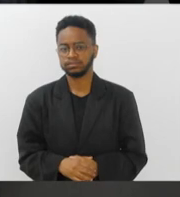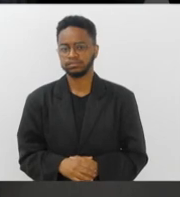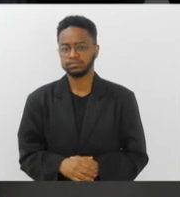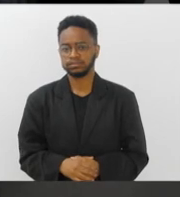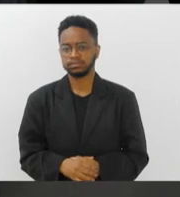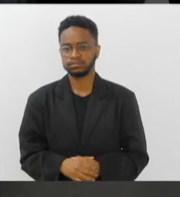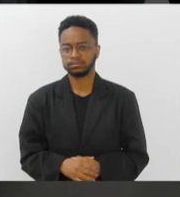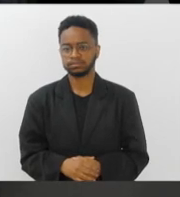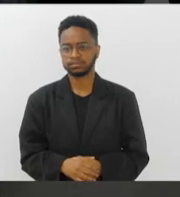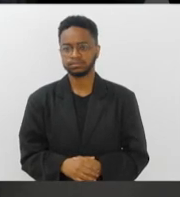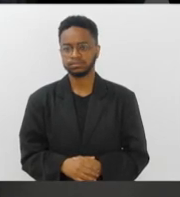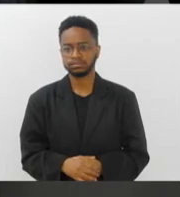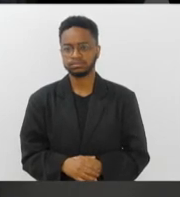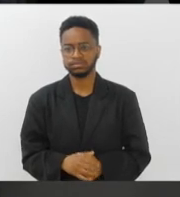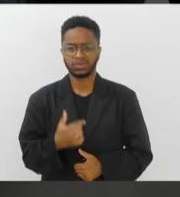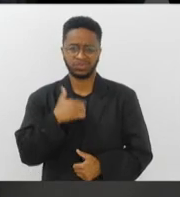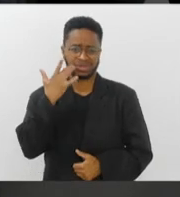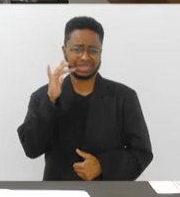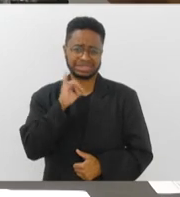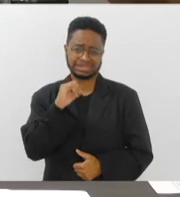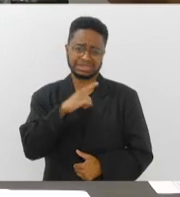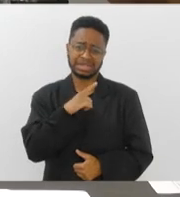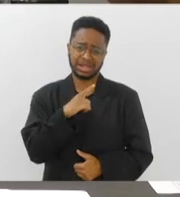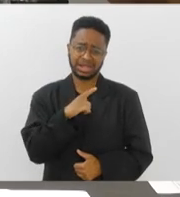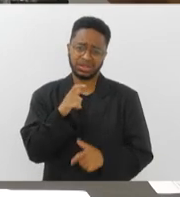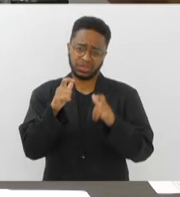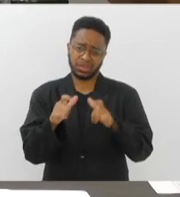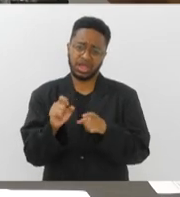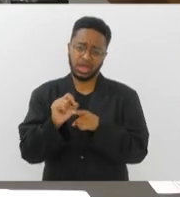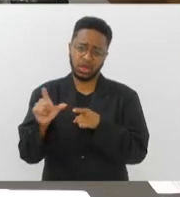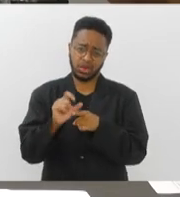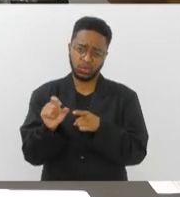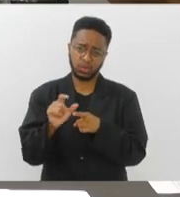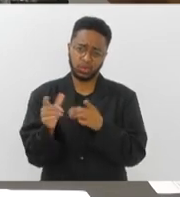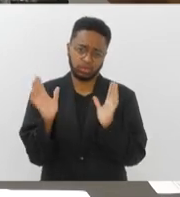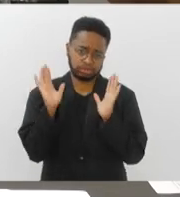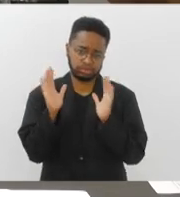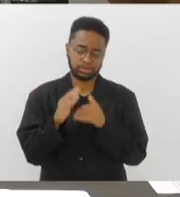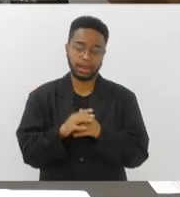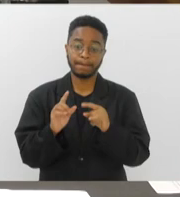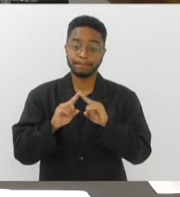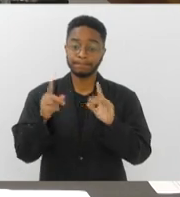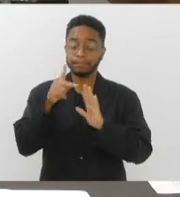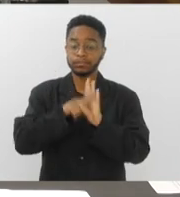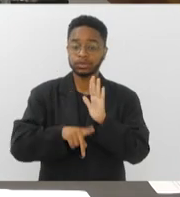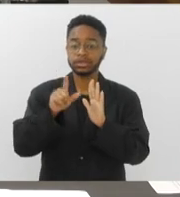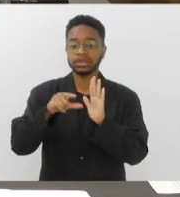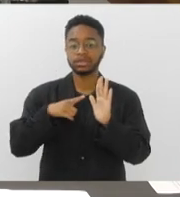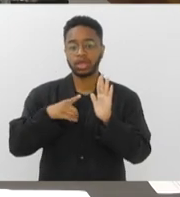Eu não sei nem se mais ainda existe videolocadora. Assim, na verdade, o projeto é a cópia do ECA,